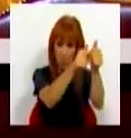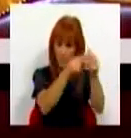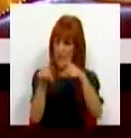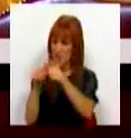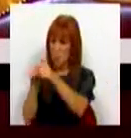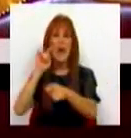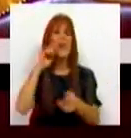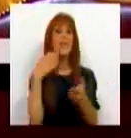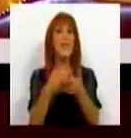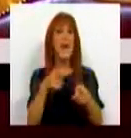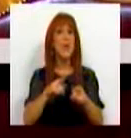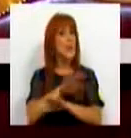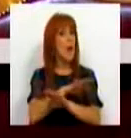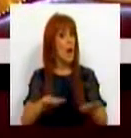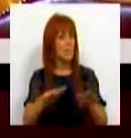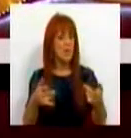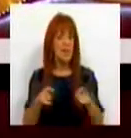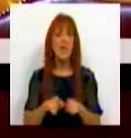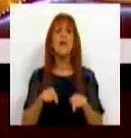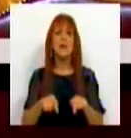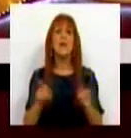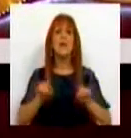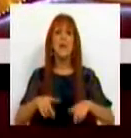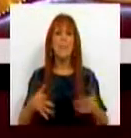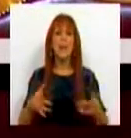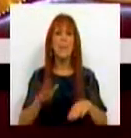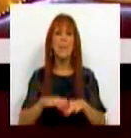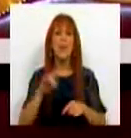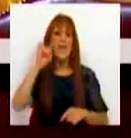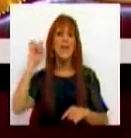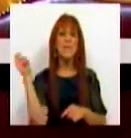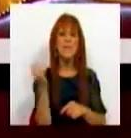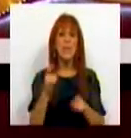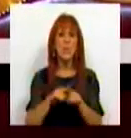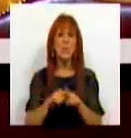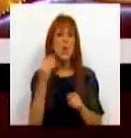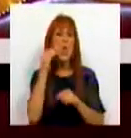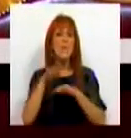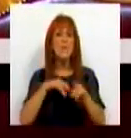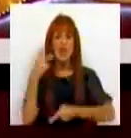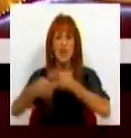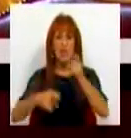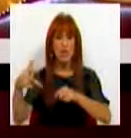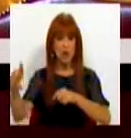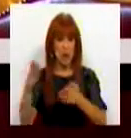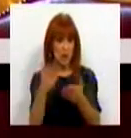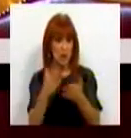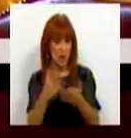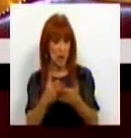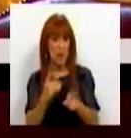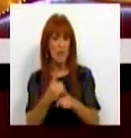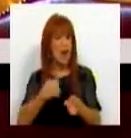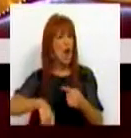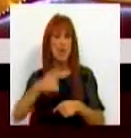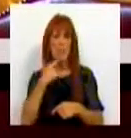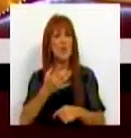para garantir que isto deixa de acontecer. Isso passará também por uma revisão dos procedimentos de avaliação externa das escolas, porque nós